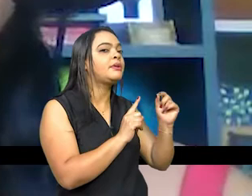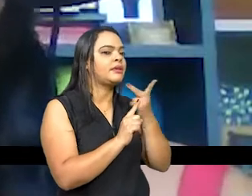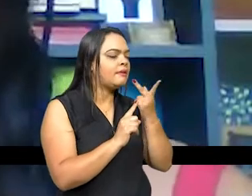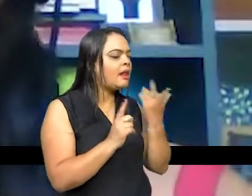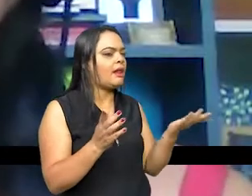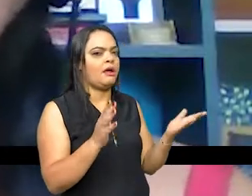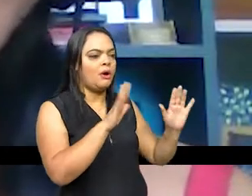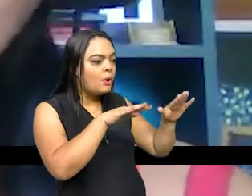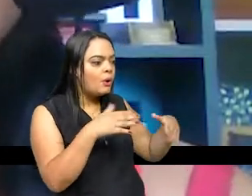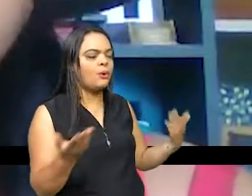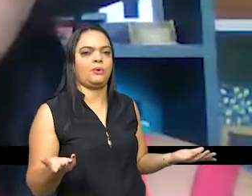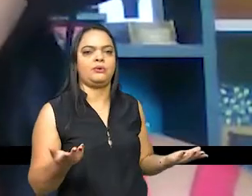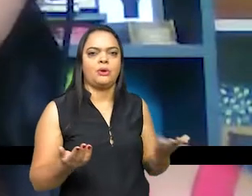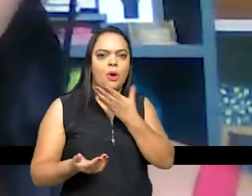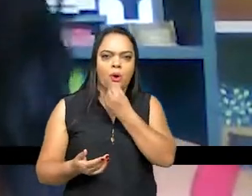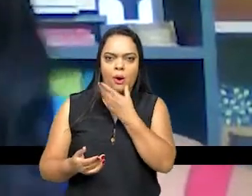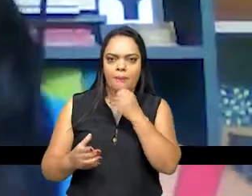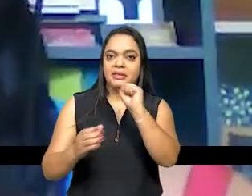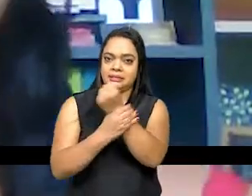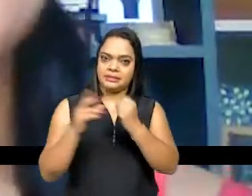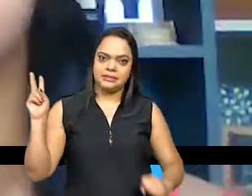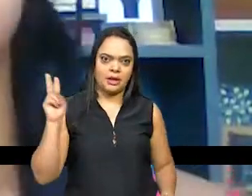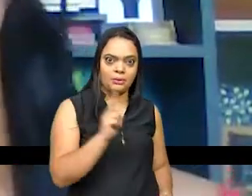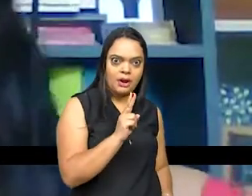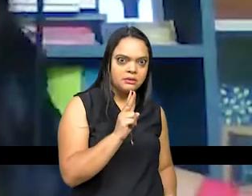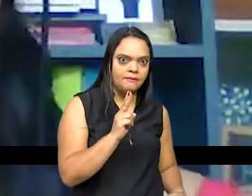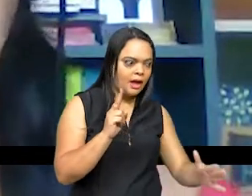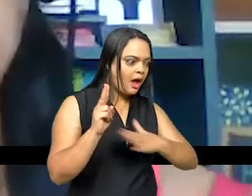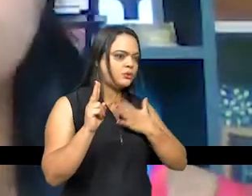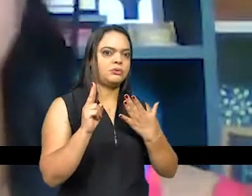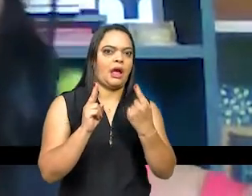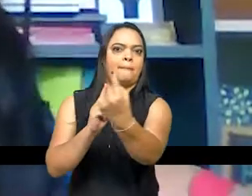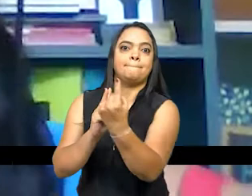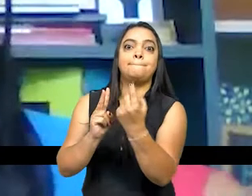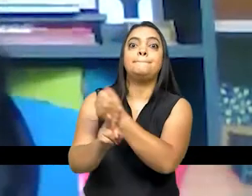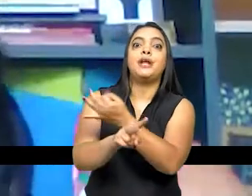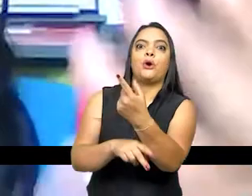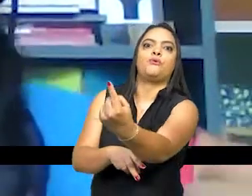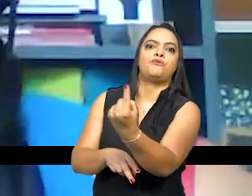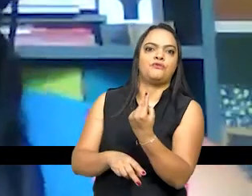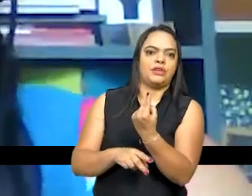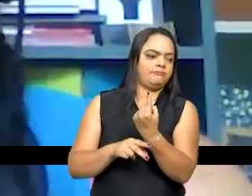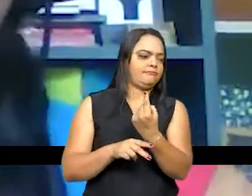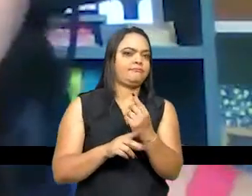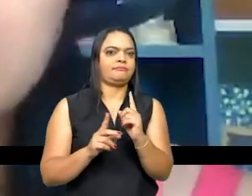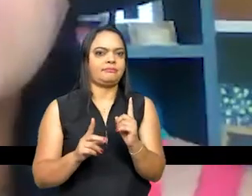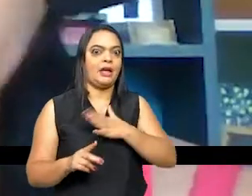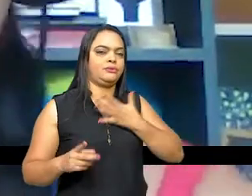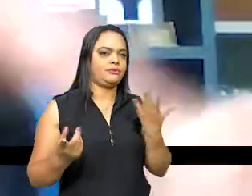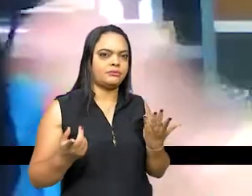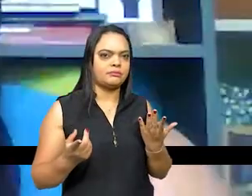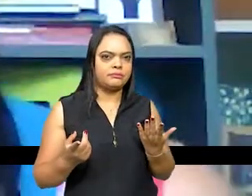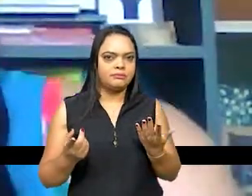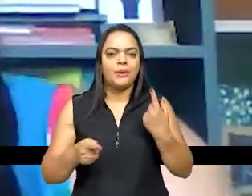E, gente, aqueles seguranças, ele não está esperando essa interferência de tu, sujeito branco. Ele está esperando a minha, a do Marcos,